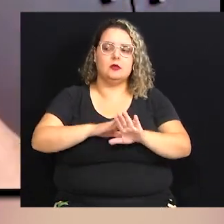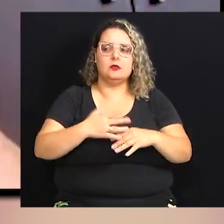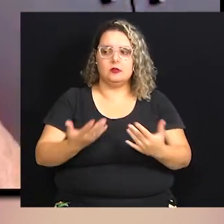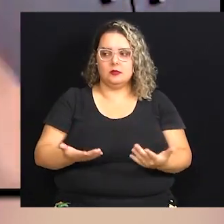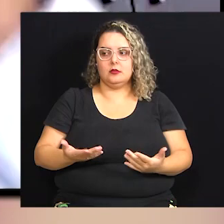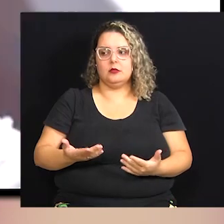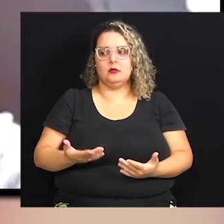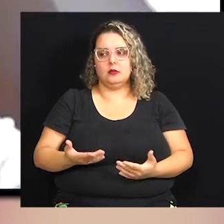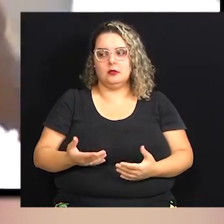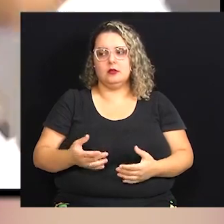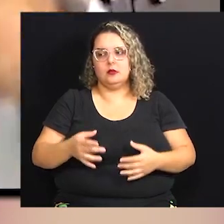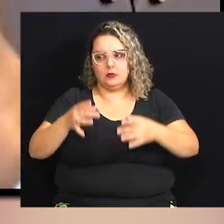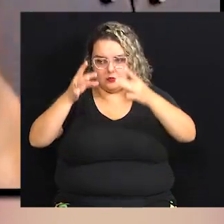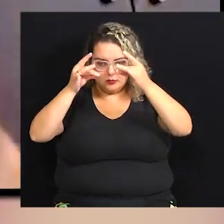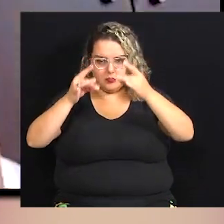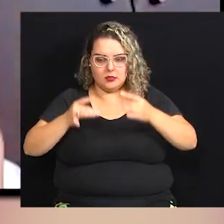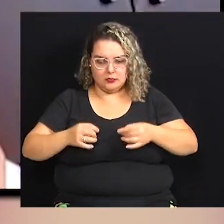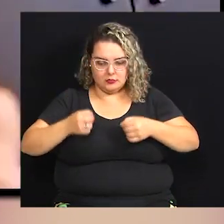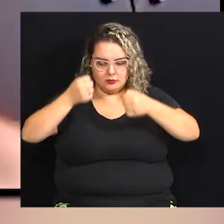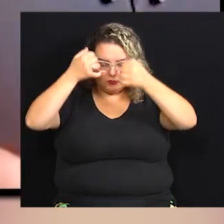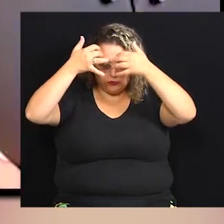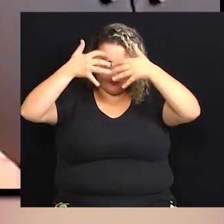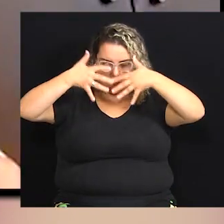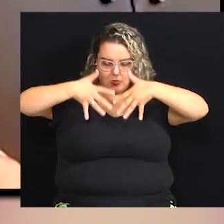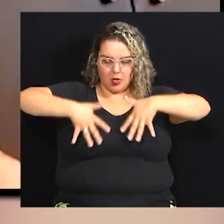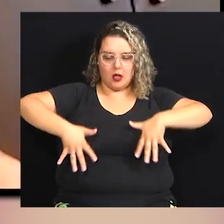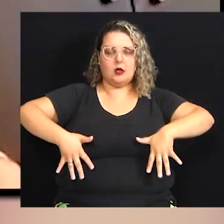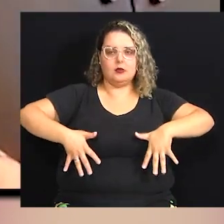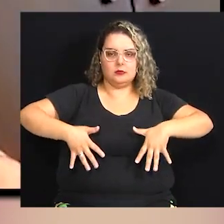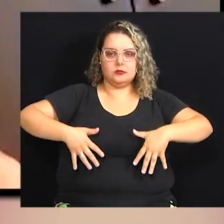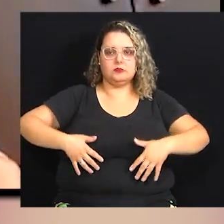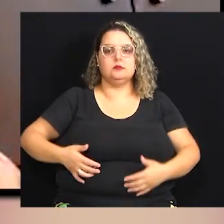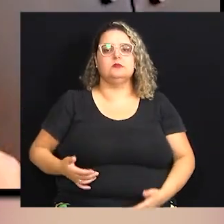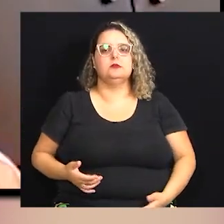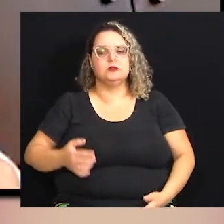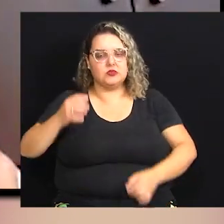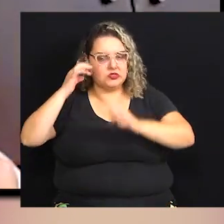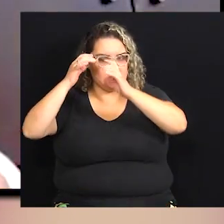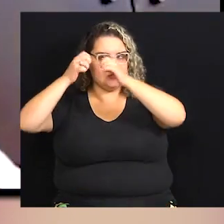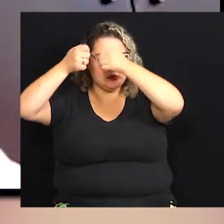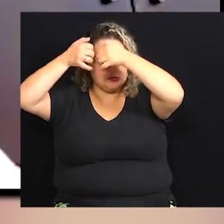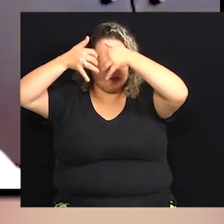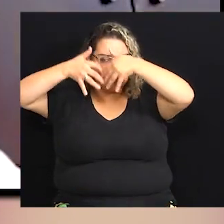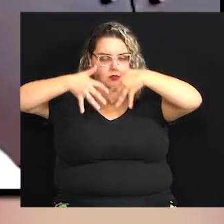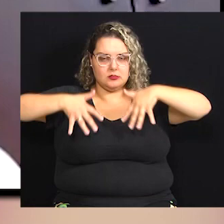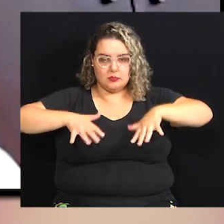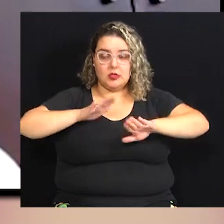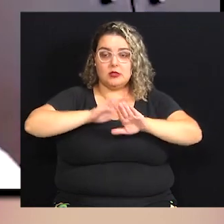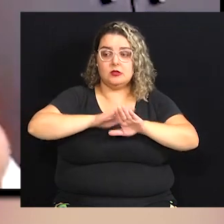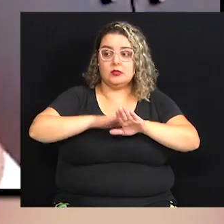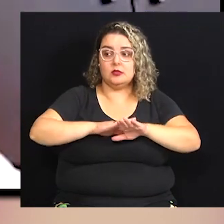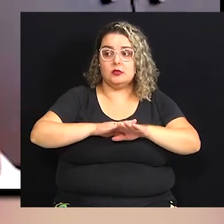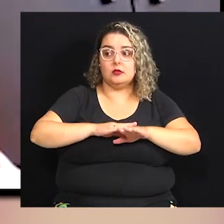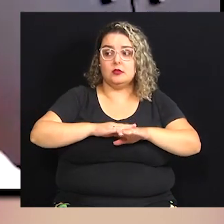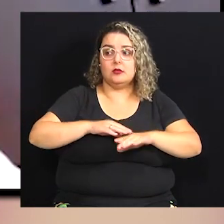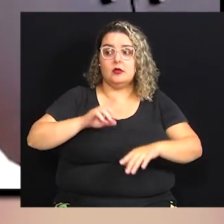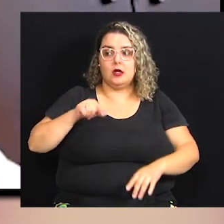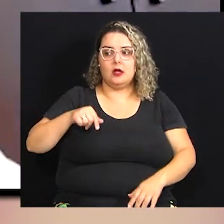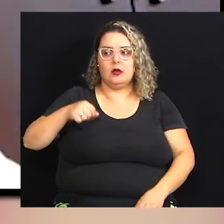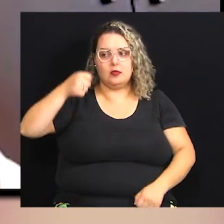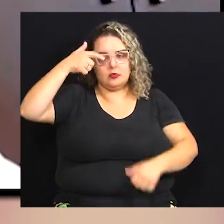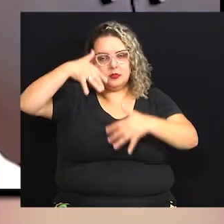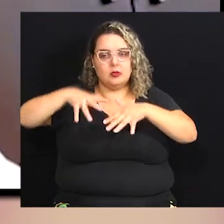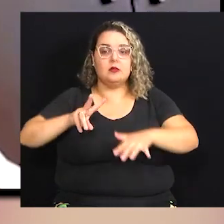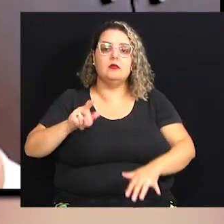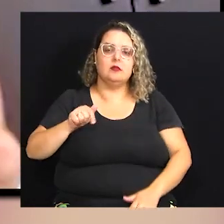E como eu vou tendo essa ativação desses nervos de tronco, de cérebro, por aí vai, um dos nervos que eu ativo é o